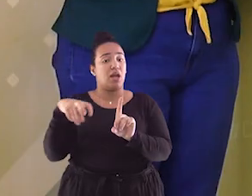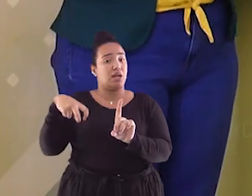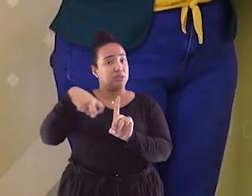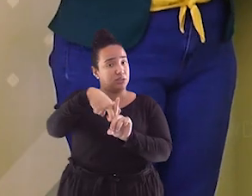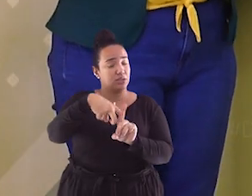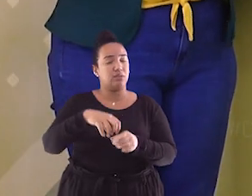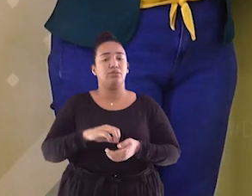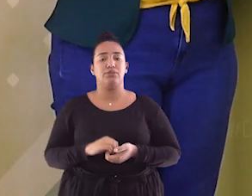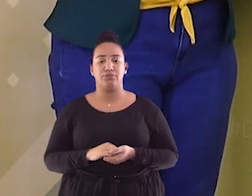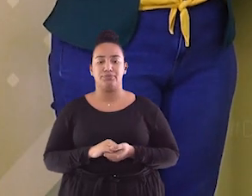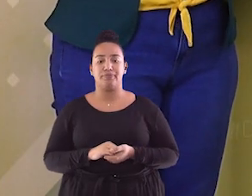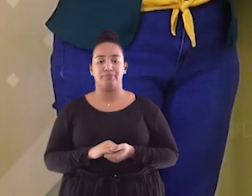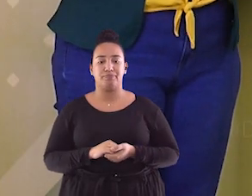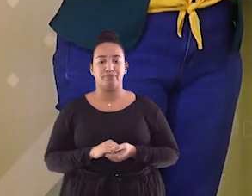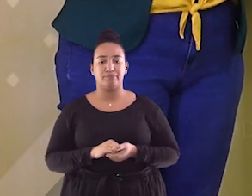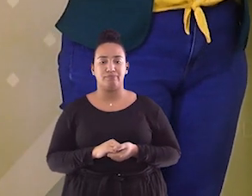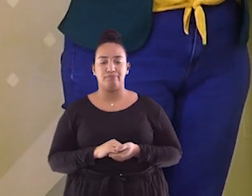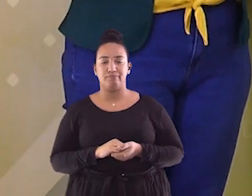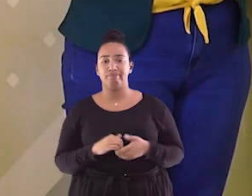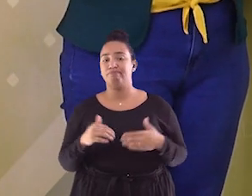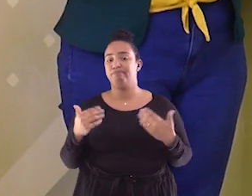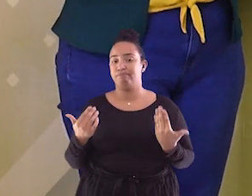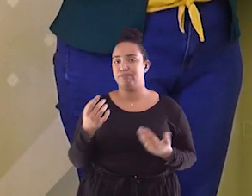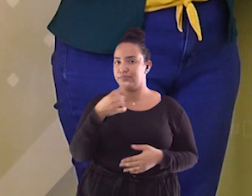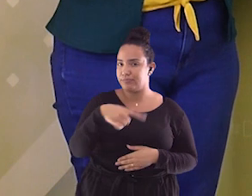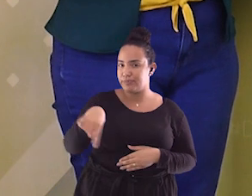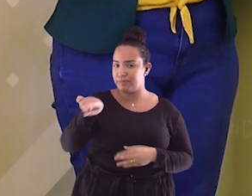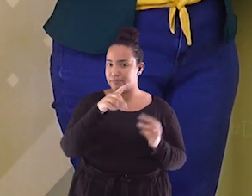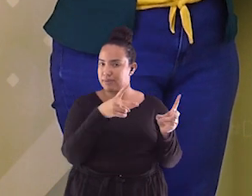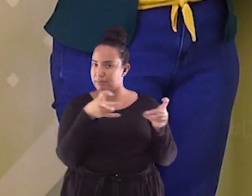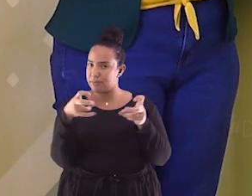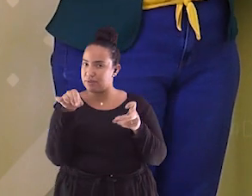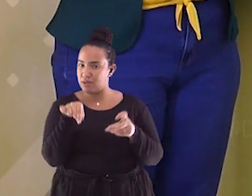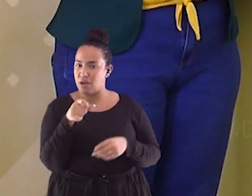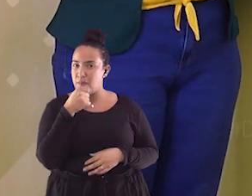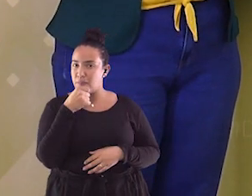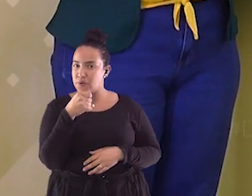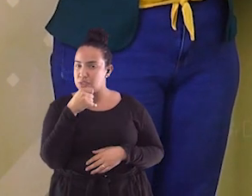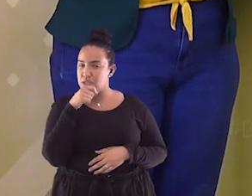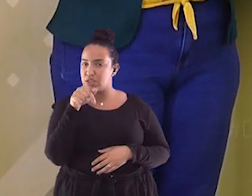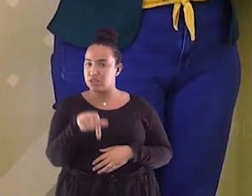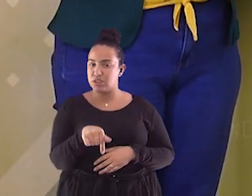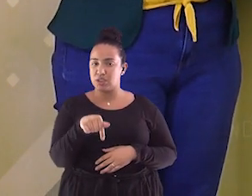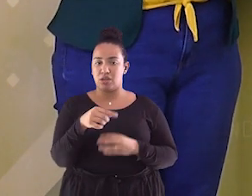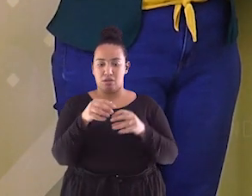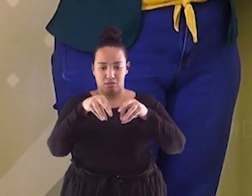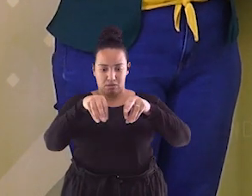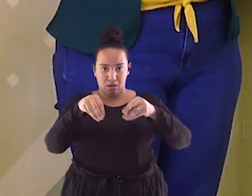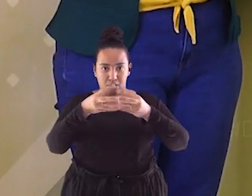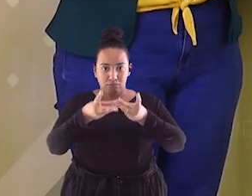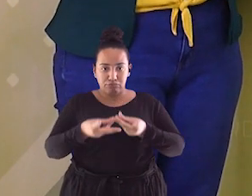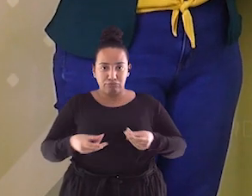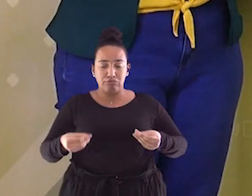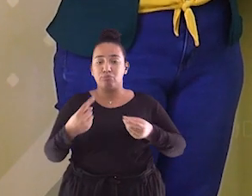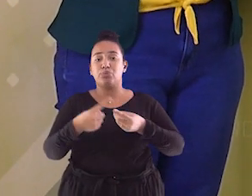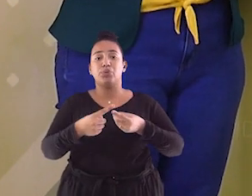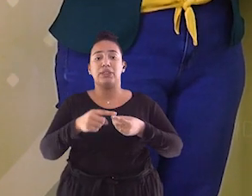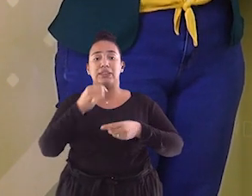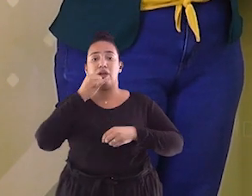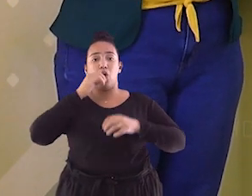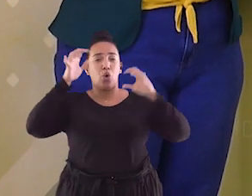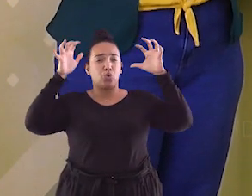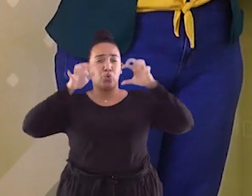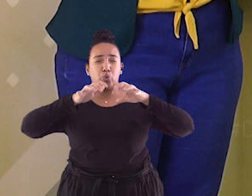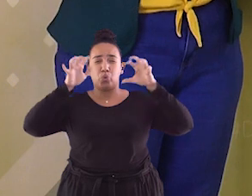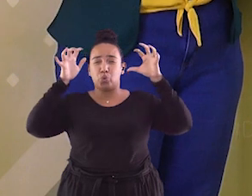pista. Bom, pelo que percebemos na reportagem, o processo de erosão foi causado por fortes chuvas que